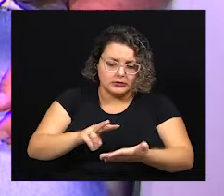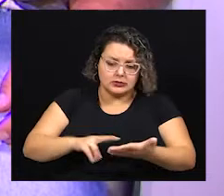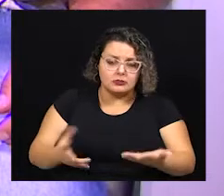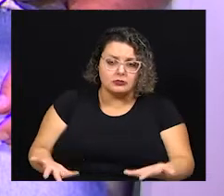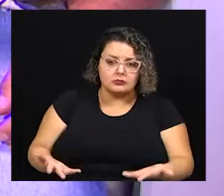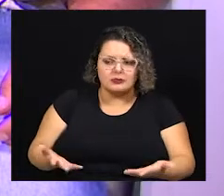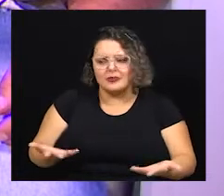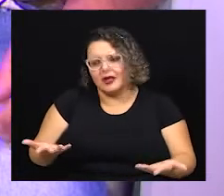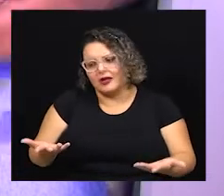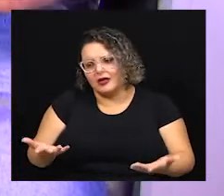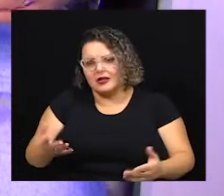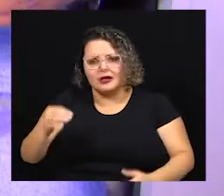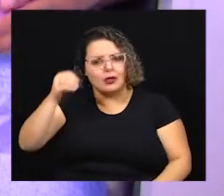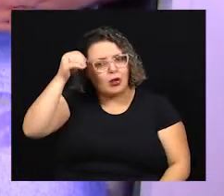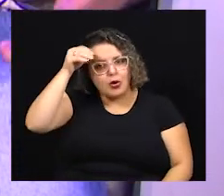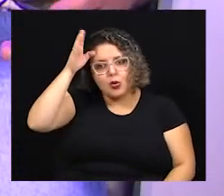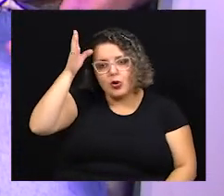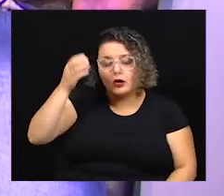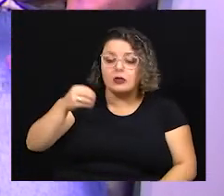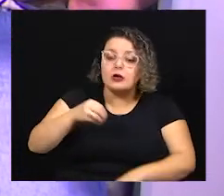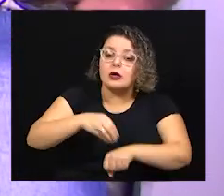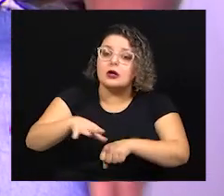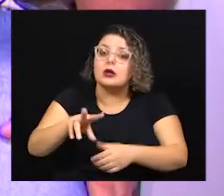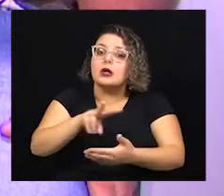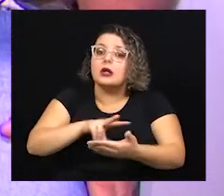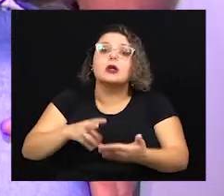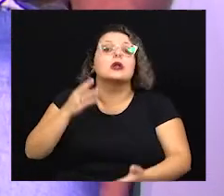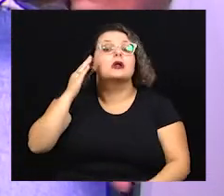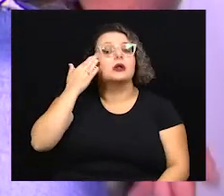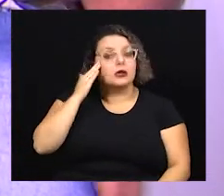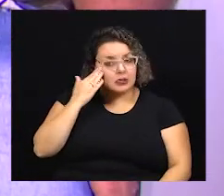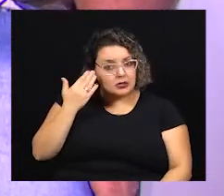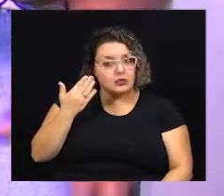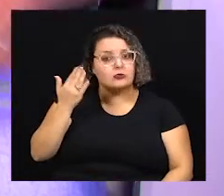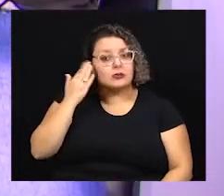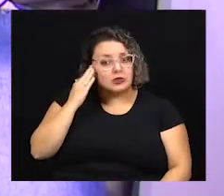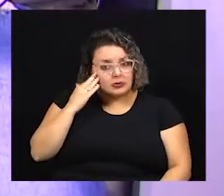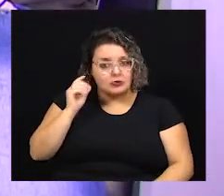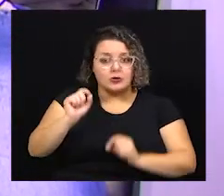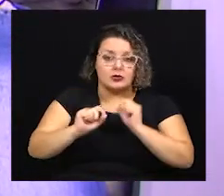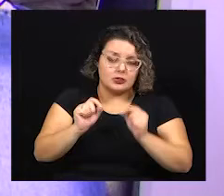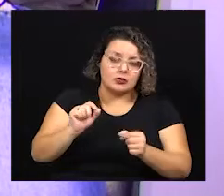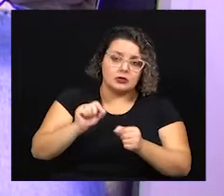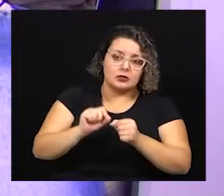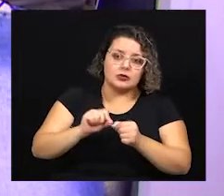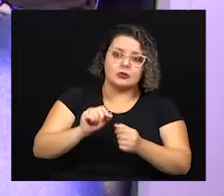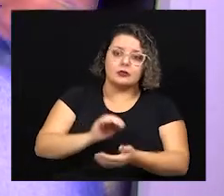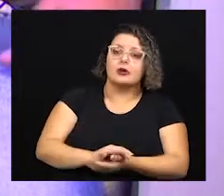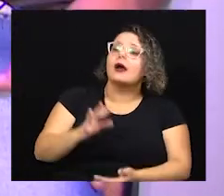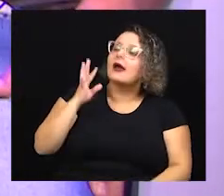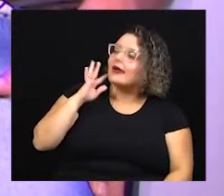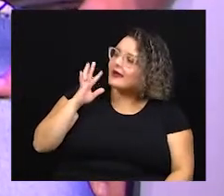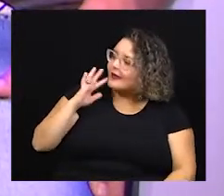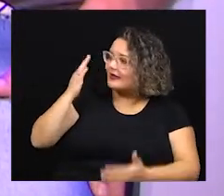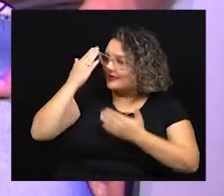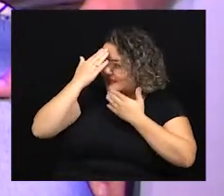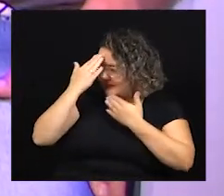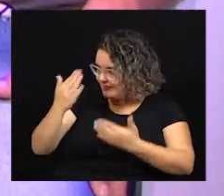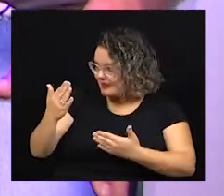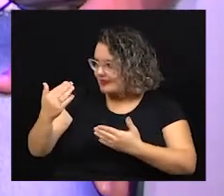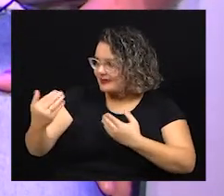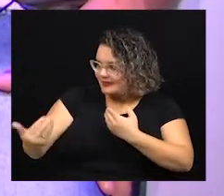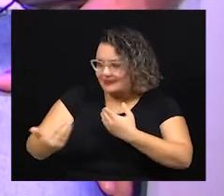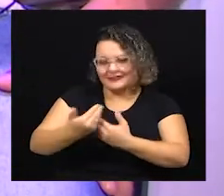Mas isso é conhecimento. A dica é ler e entender, entendeu? E saber o que está fazendo. Legal, obrigado aí pela